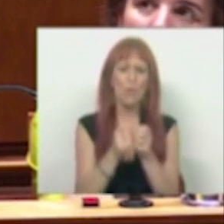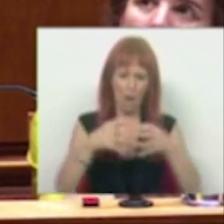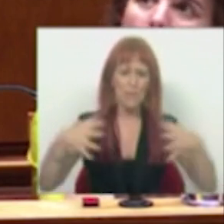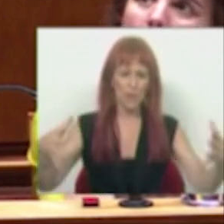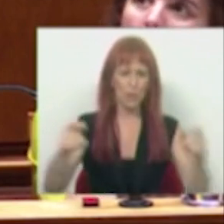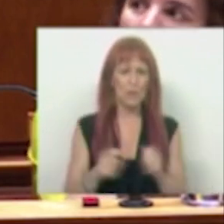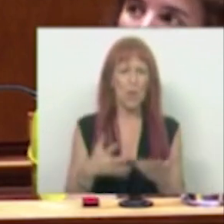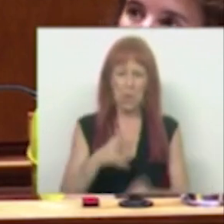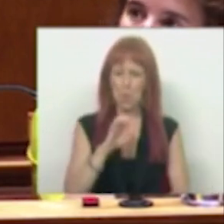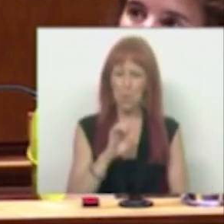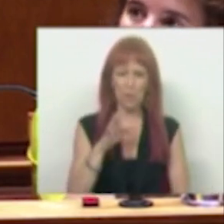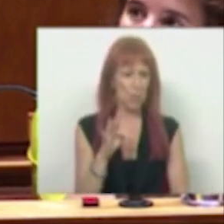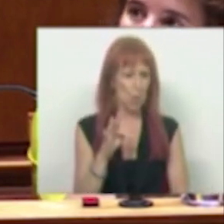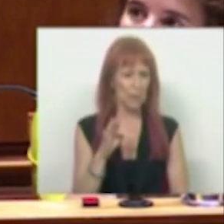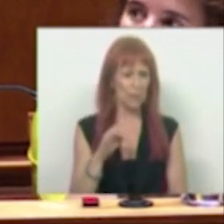neste momento já nos